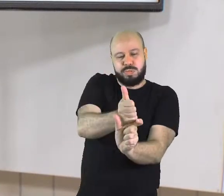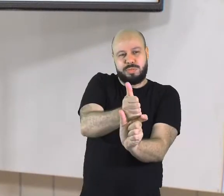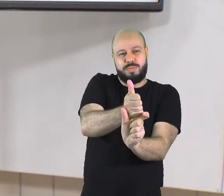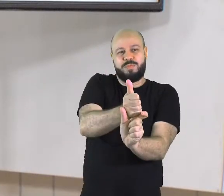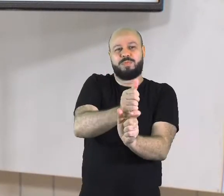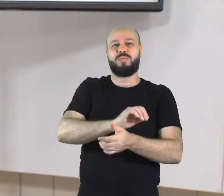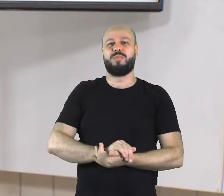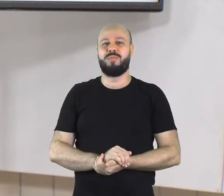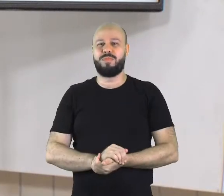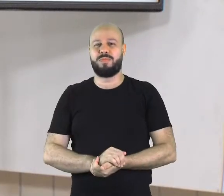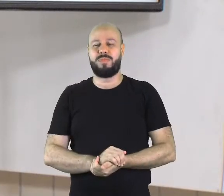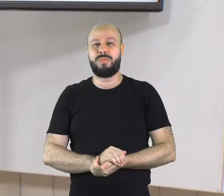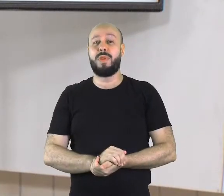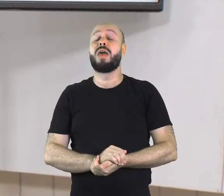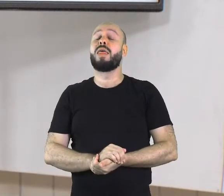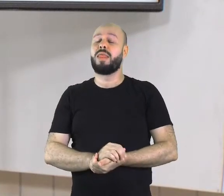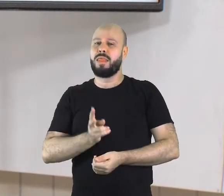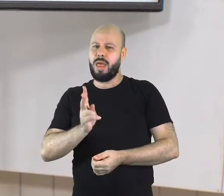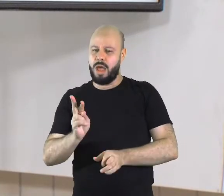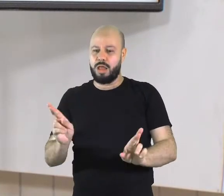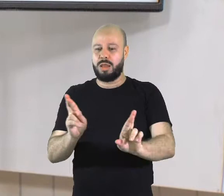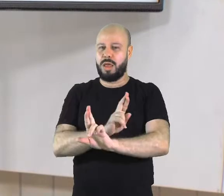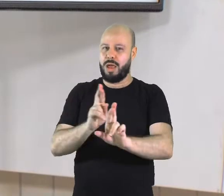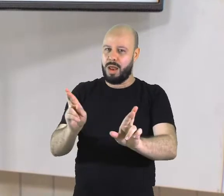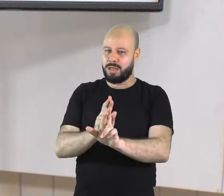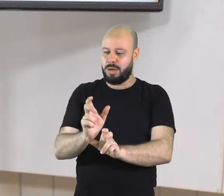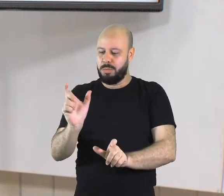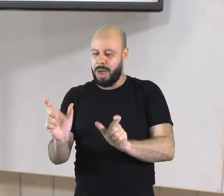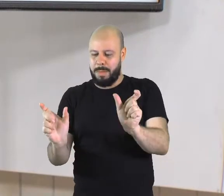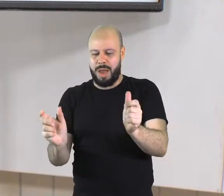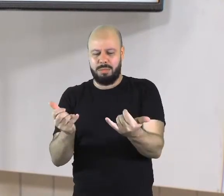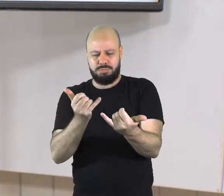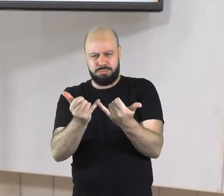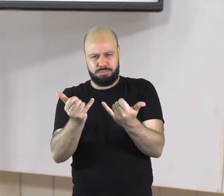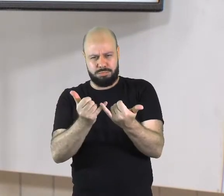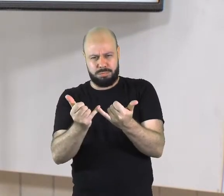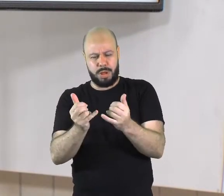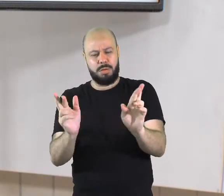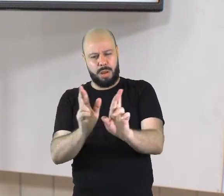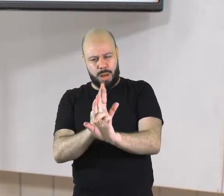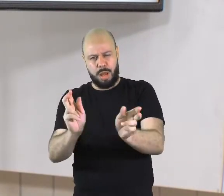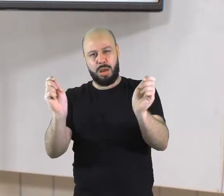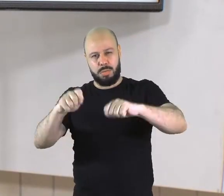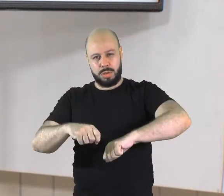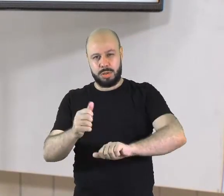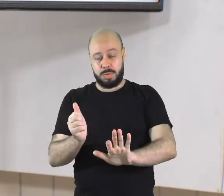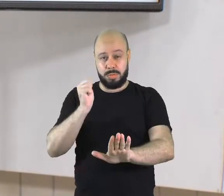mas há uma relação entre esses termos, dá para a gente fazer essa substituição.